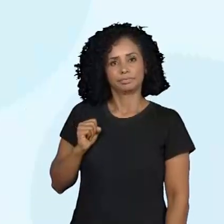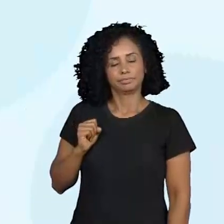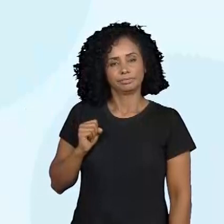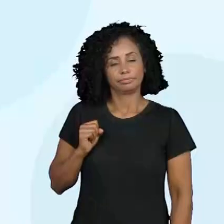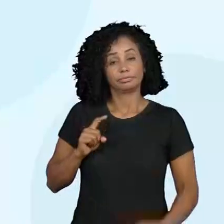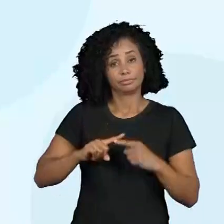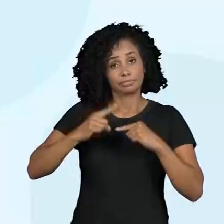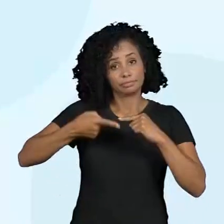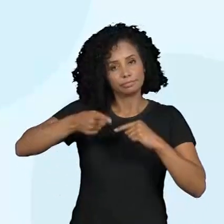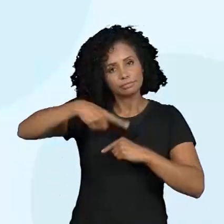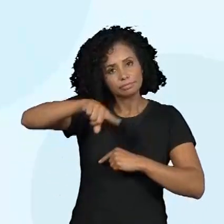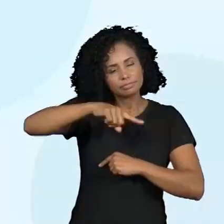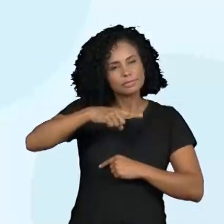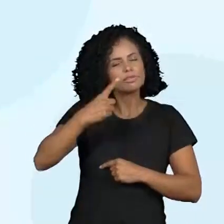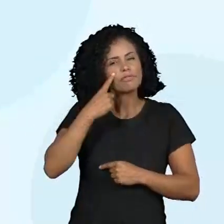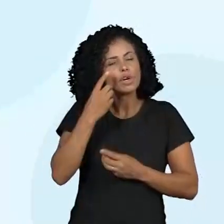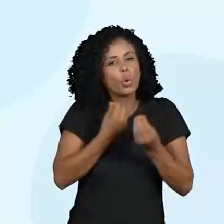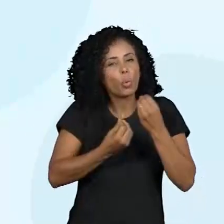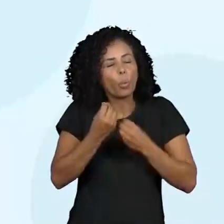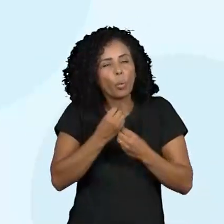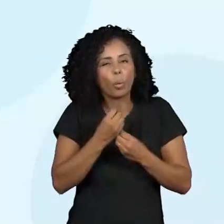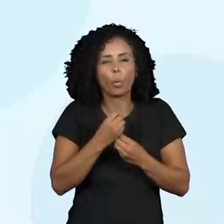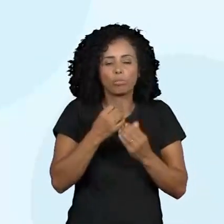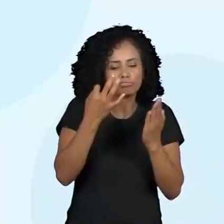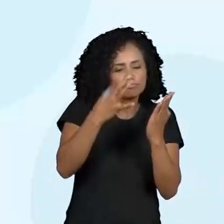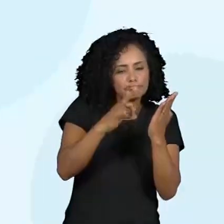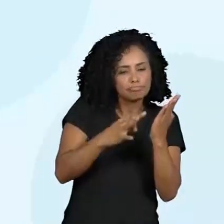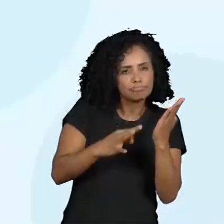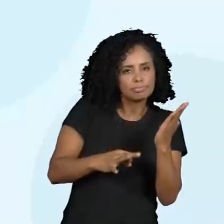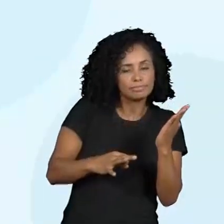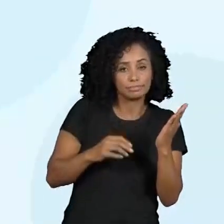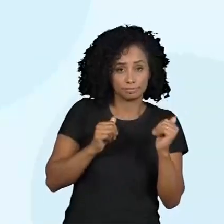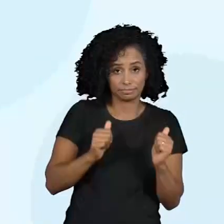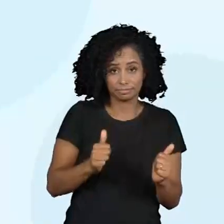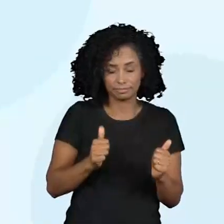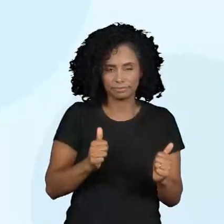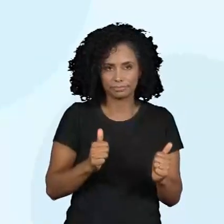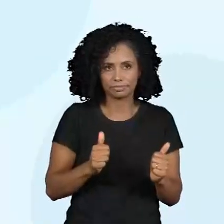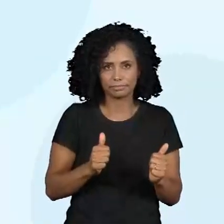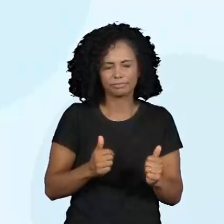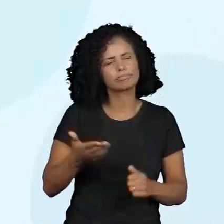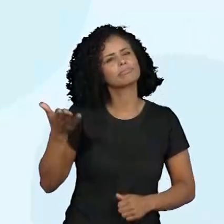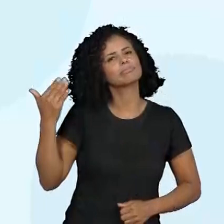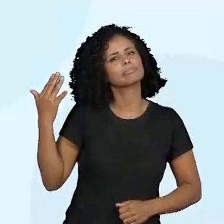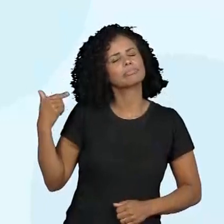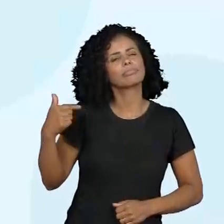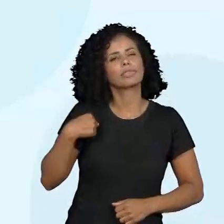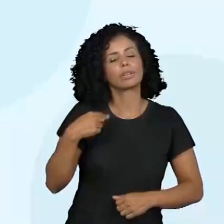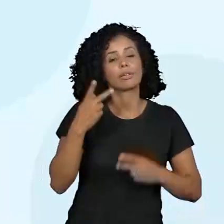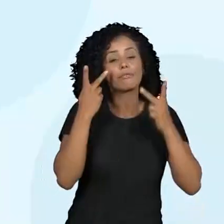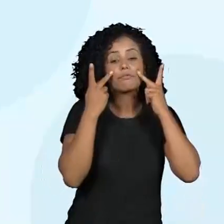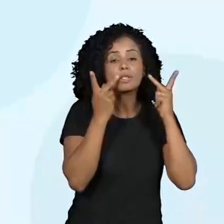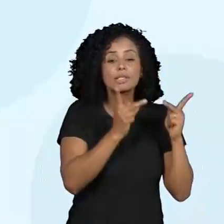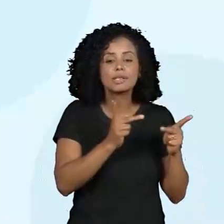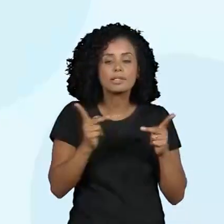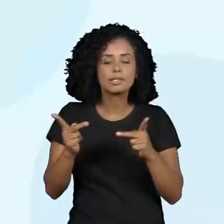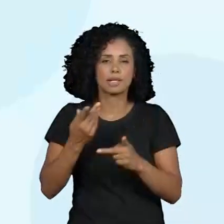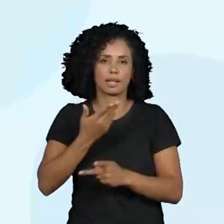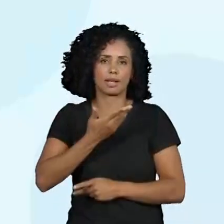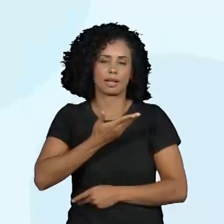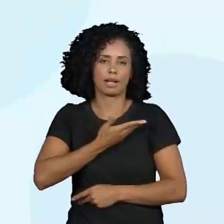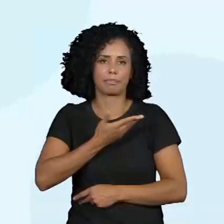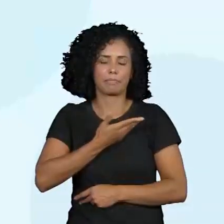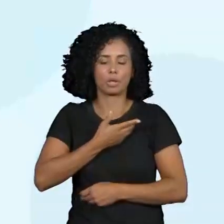nós verificaremos esses erros eu visitava uns amigos em Uma